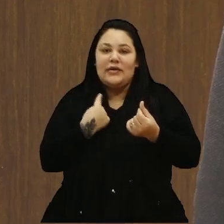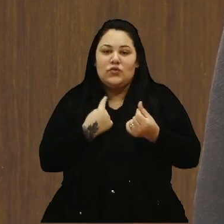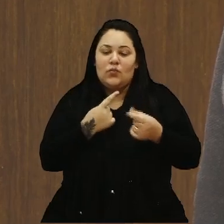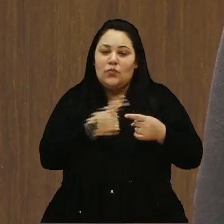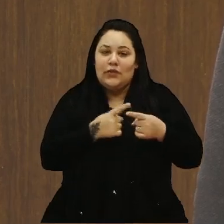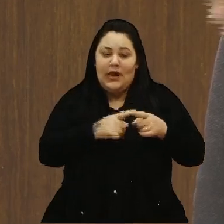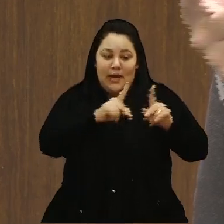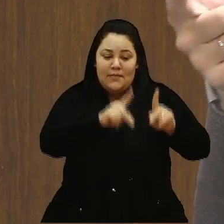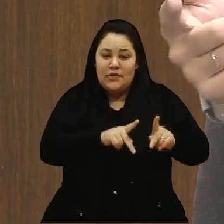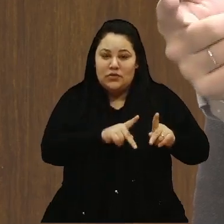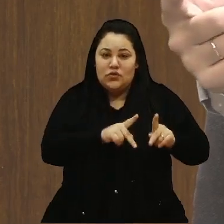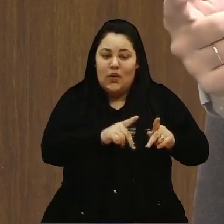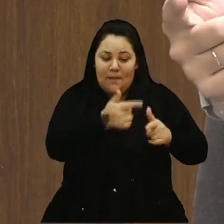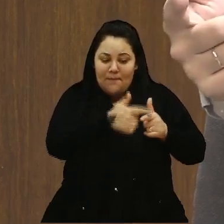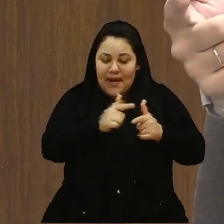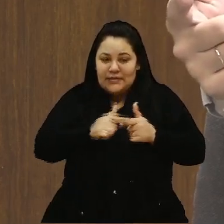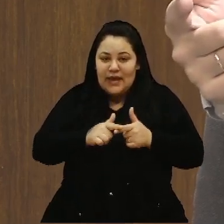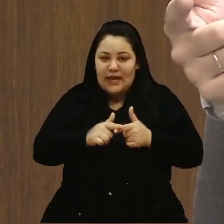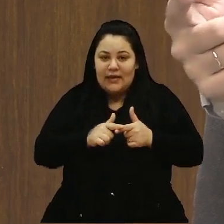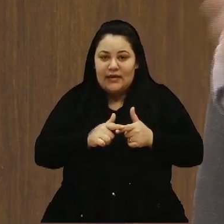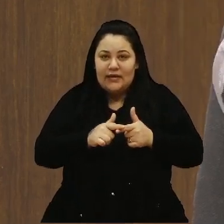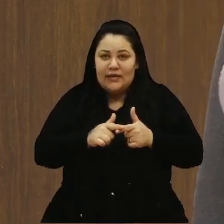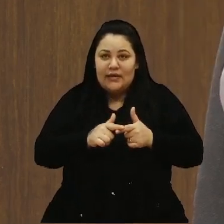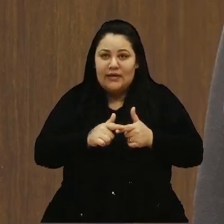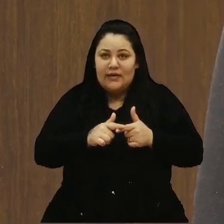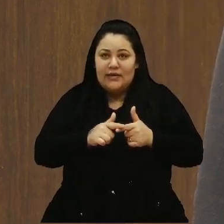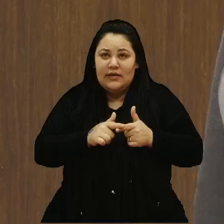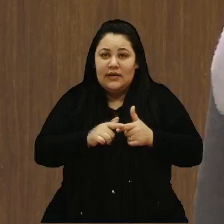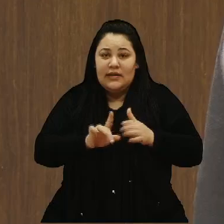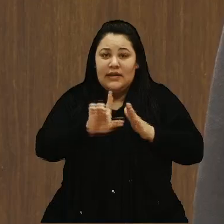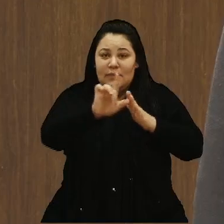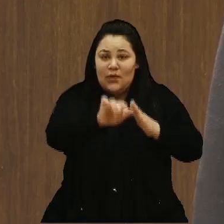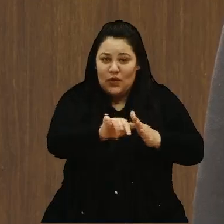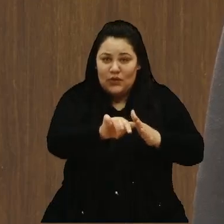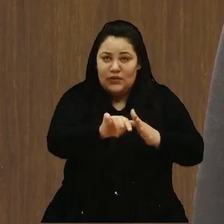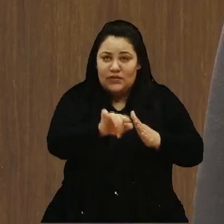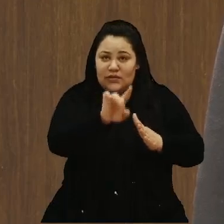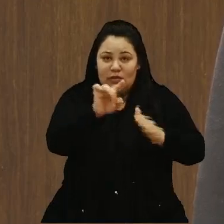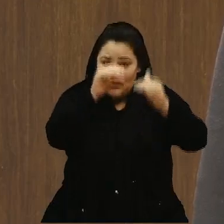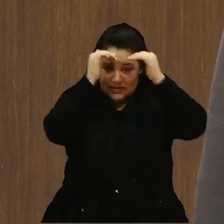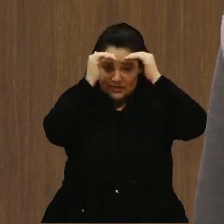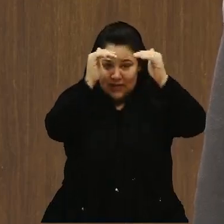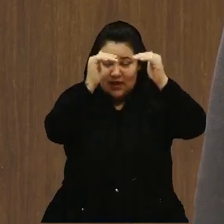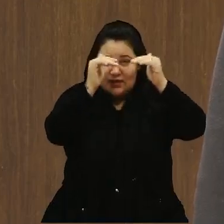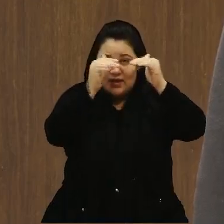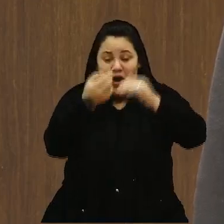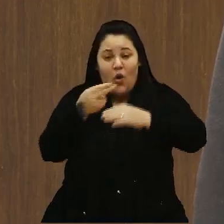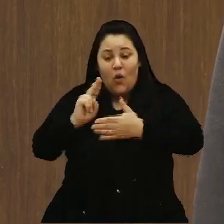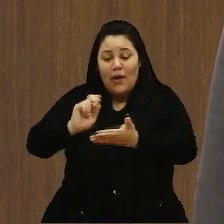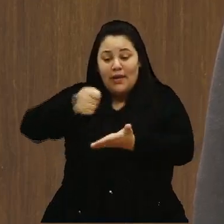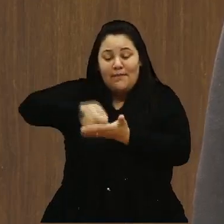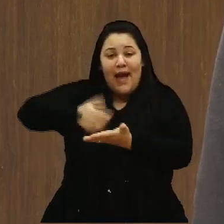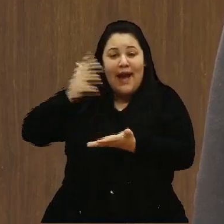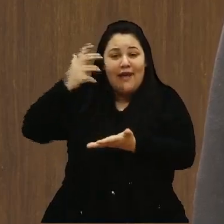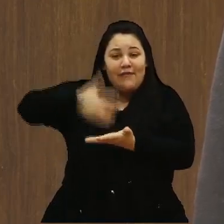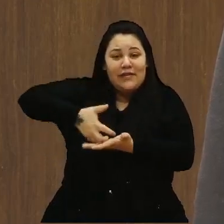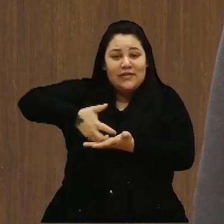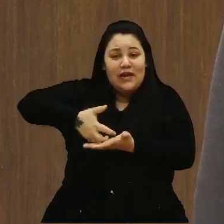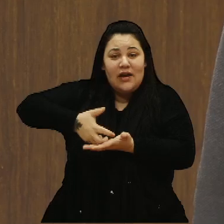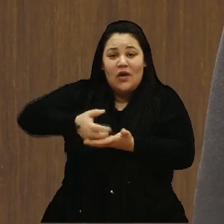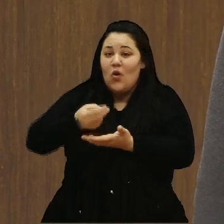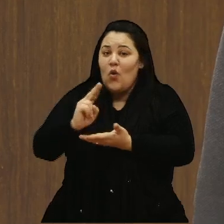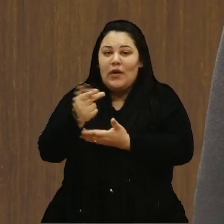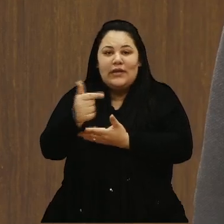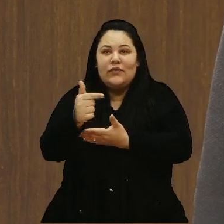consumidor reparcela um débito e, posteriormente, não honra o parcelamento, ou ele paga à vista ou ele não tem a luz